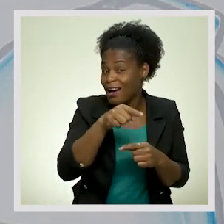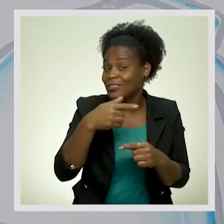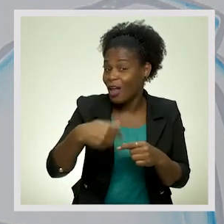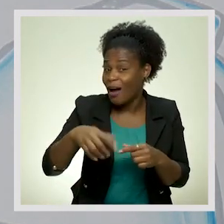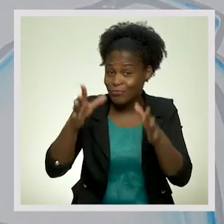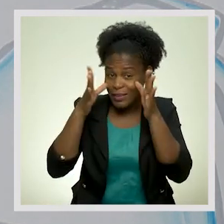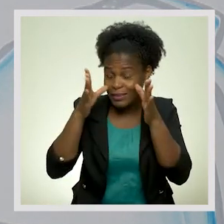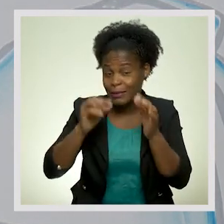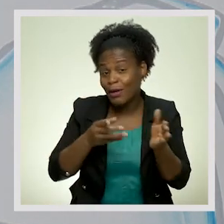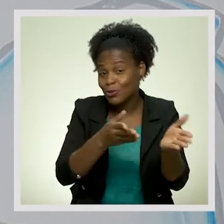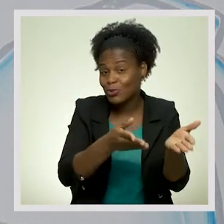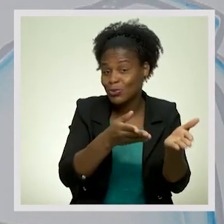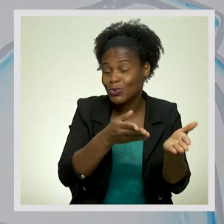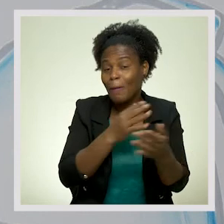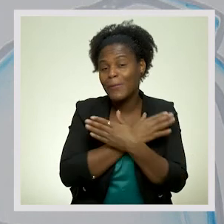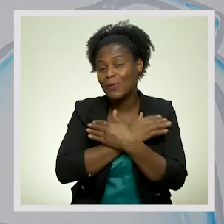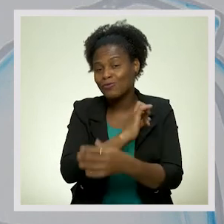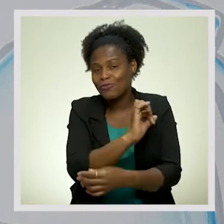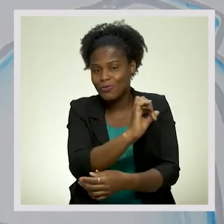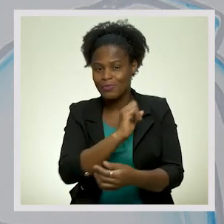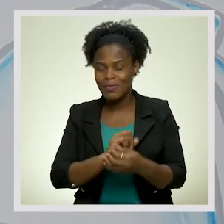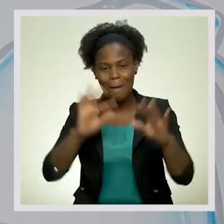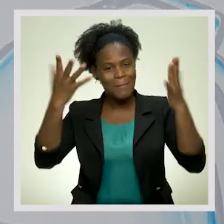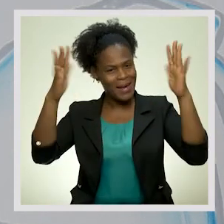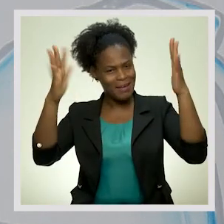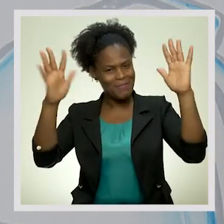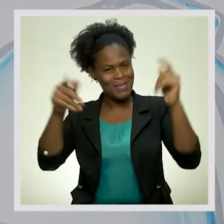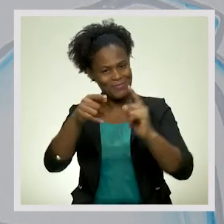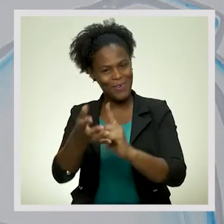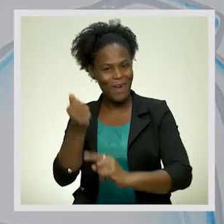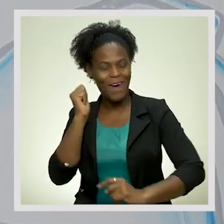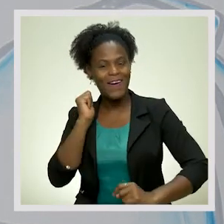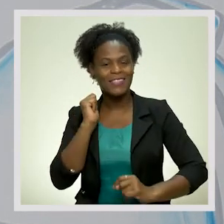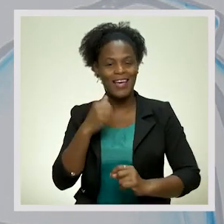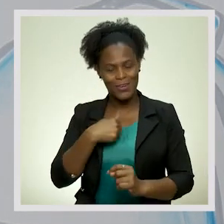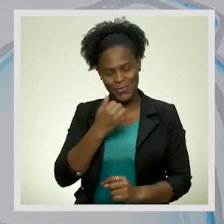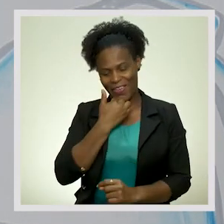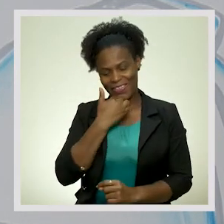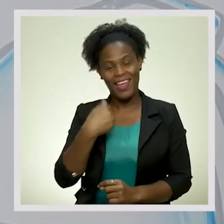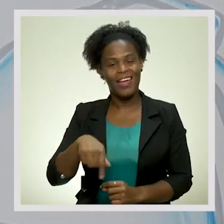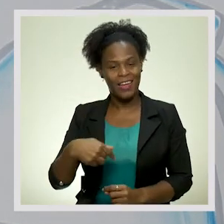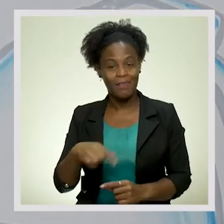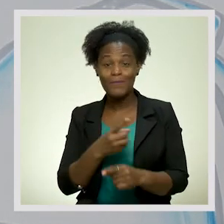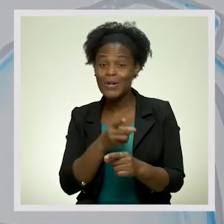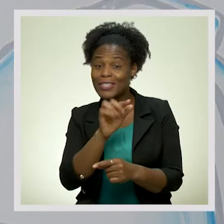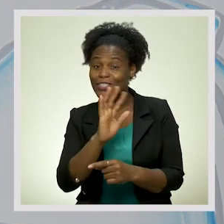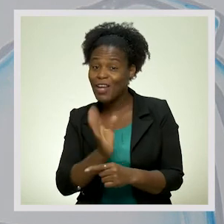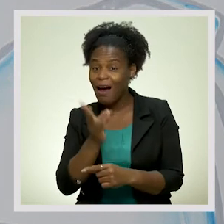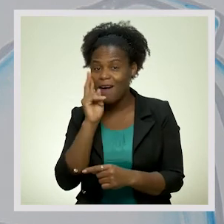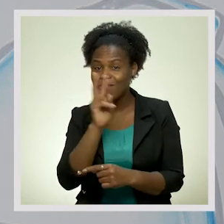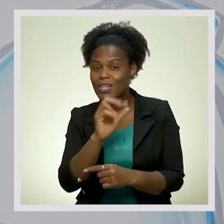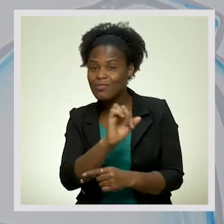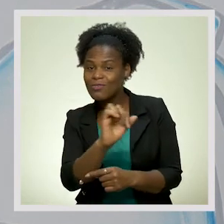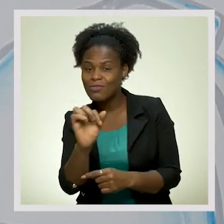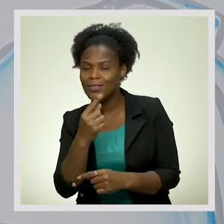formiga estava atenta para ajudar o amigo. Parabéns! Conseguiram! Estou muito contente porque